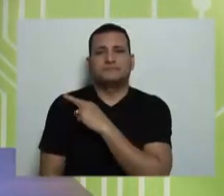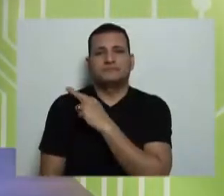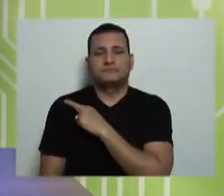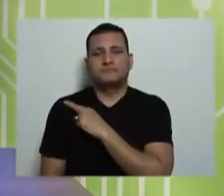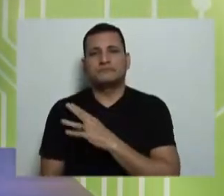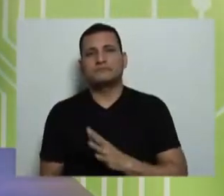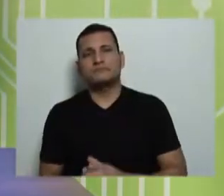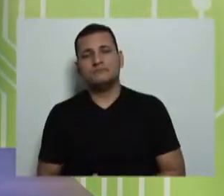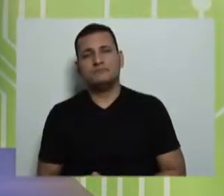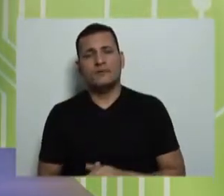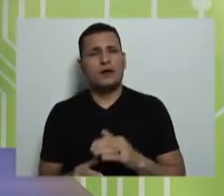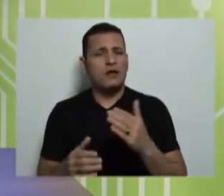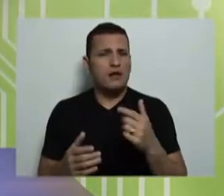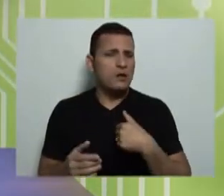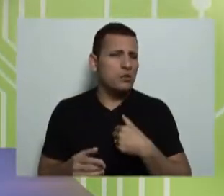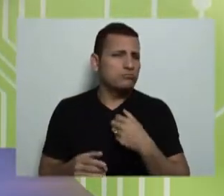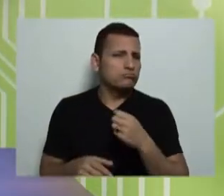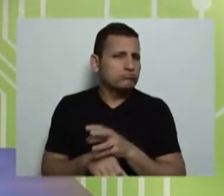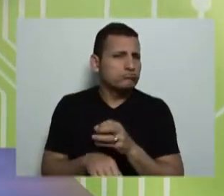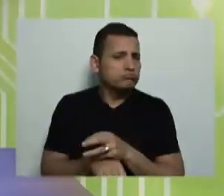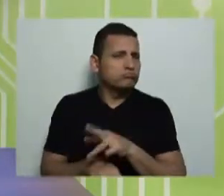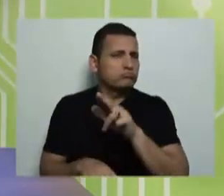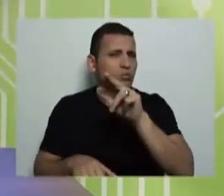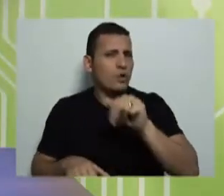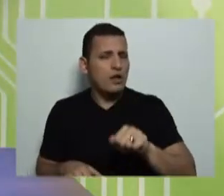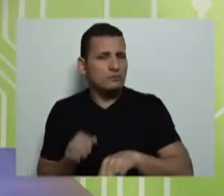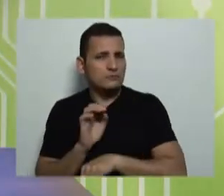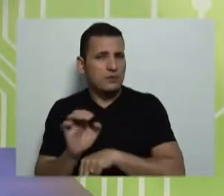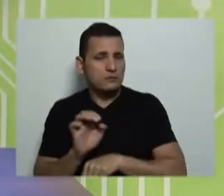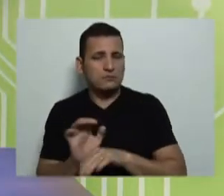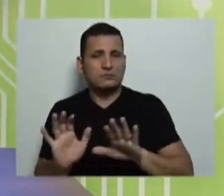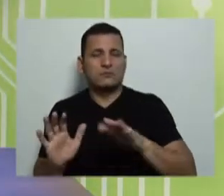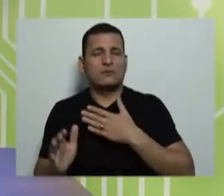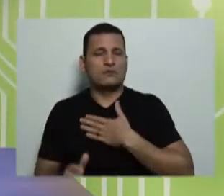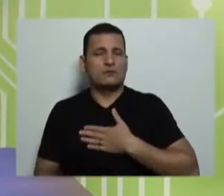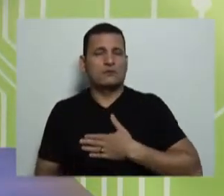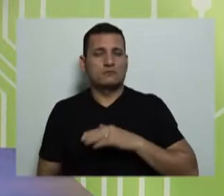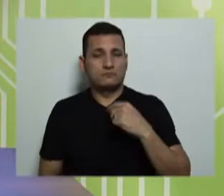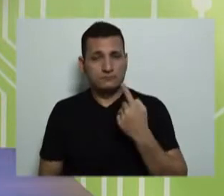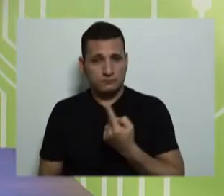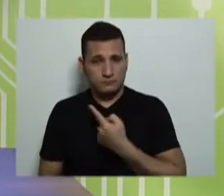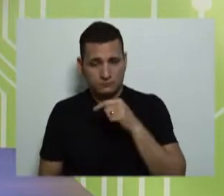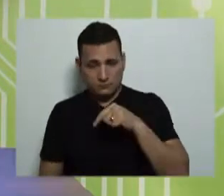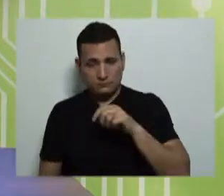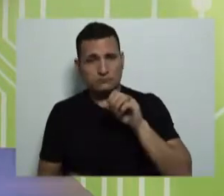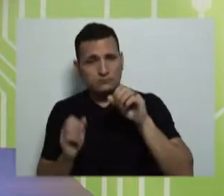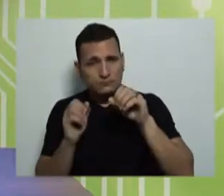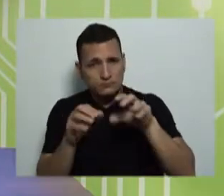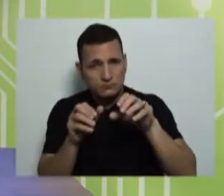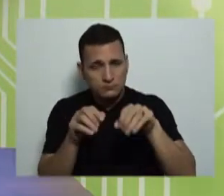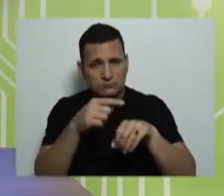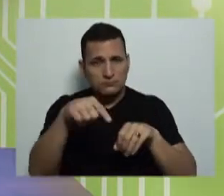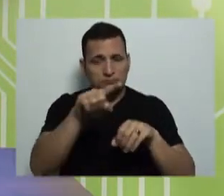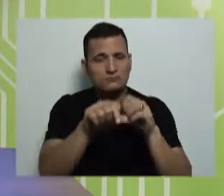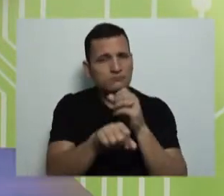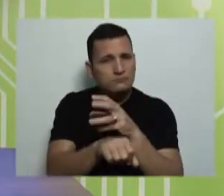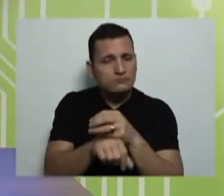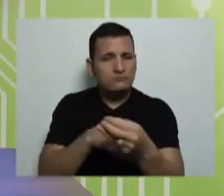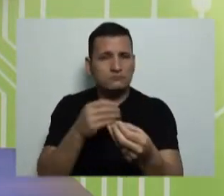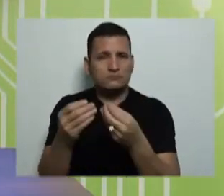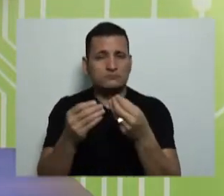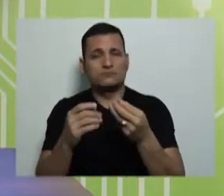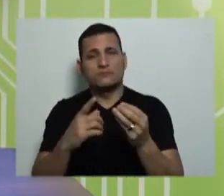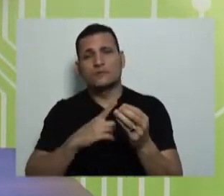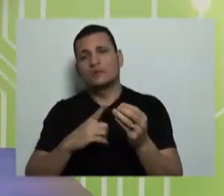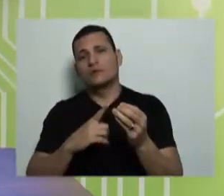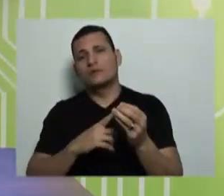mas eu nunca orientei ninguém no estágio. Calma, pessoal. A gente está aqui para orientar vocês como orientar. Existe uma resolução do IFRO que